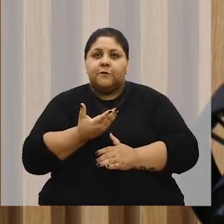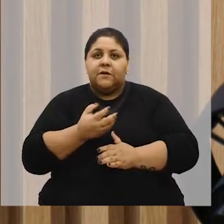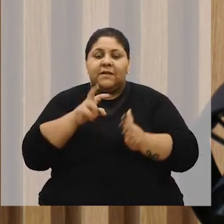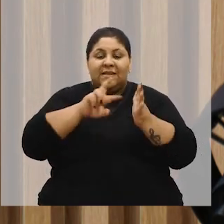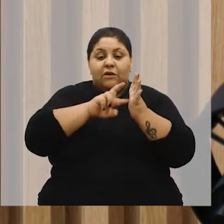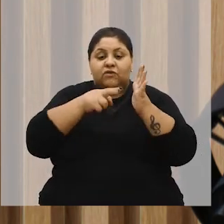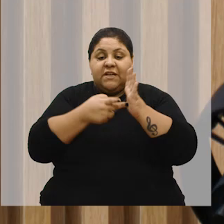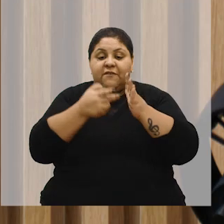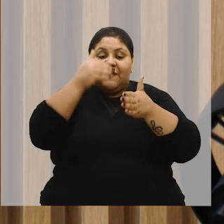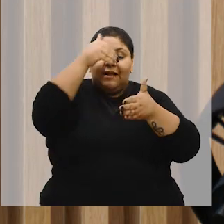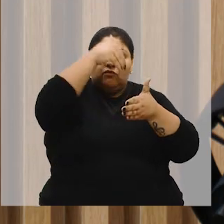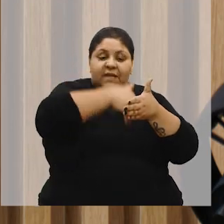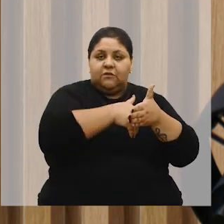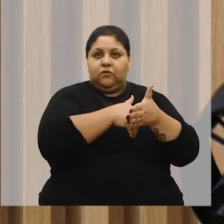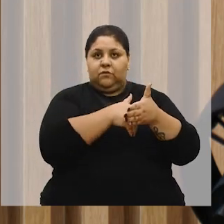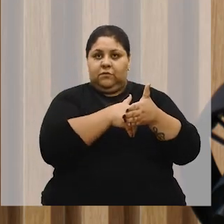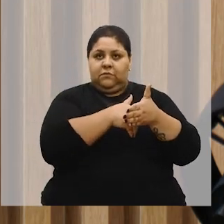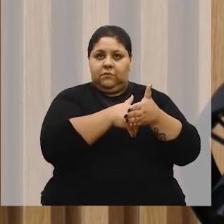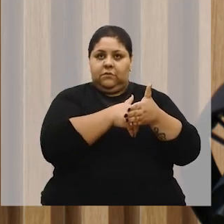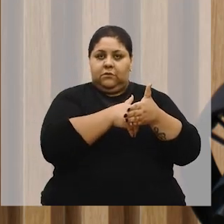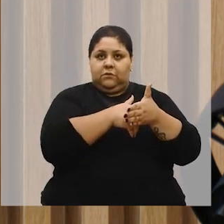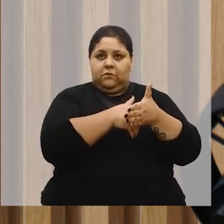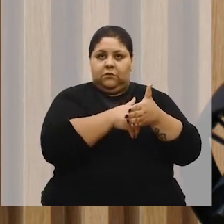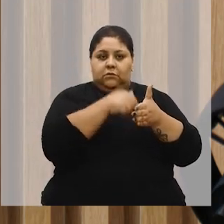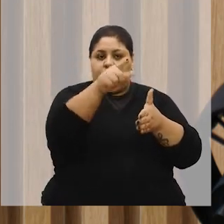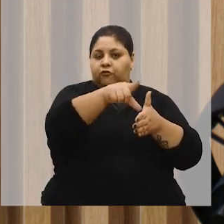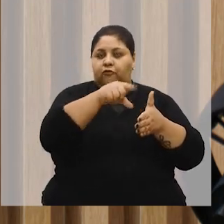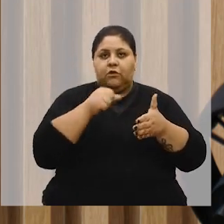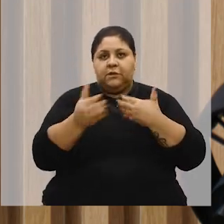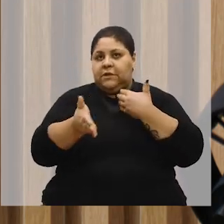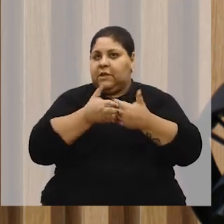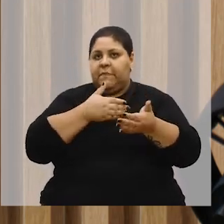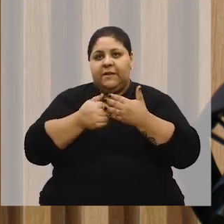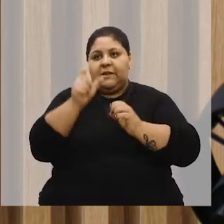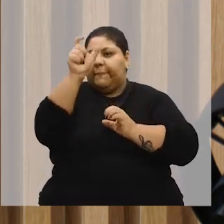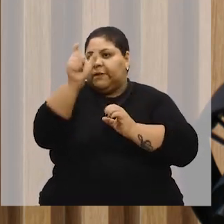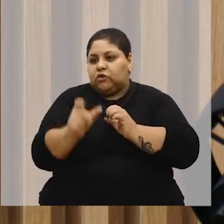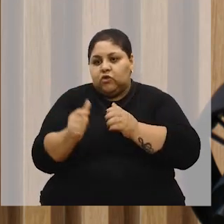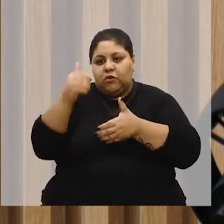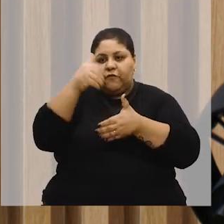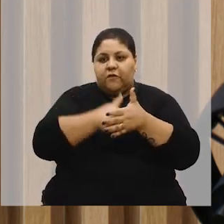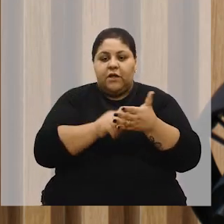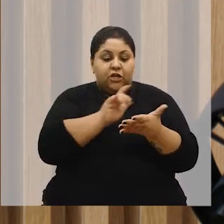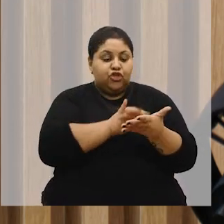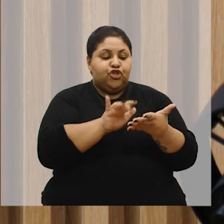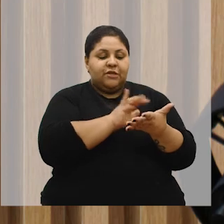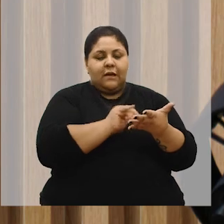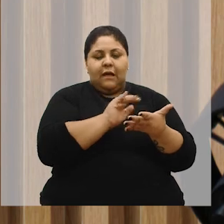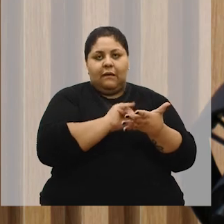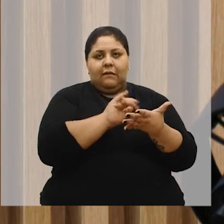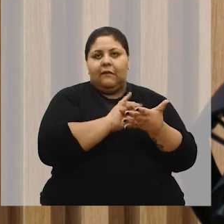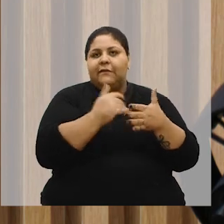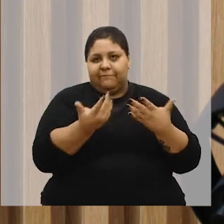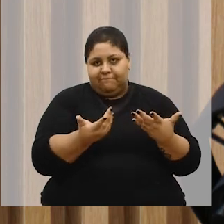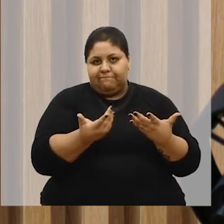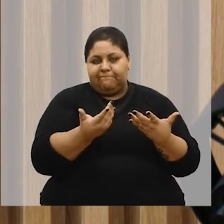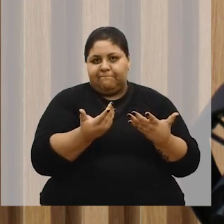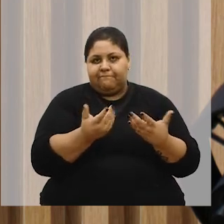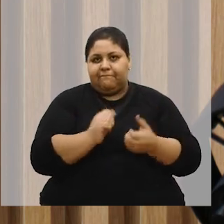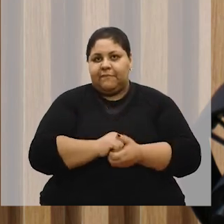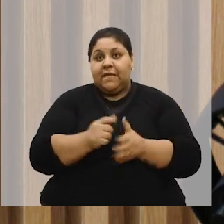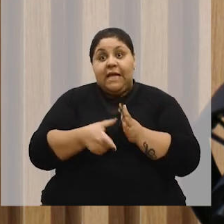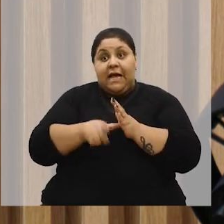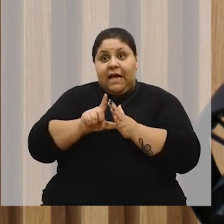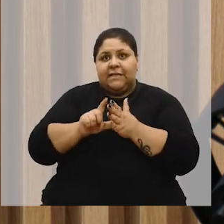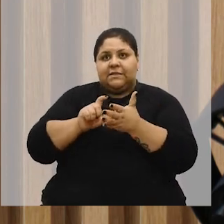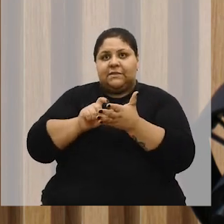vai chegar na urna. Independente da mão que vá hoje digitar as teclas, antes escrevia numa